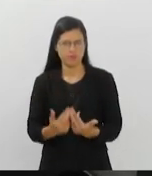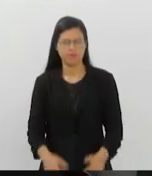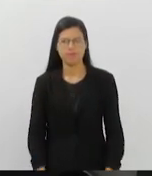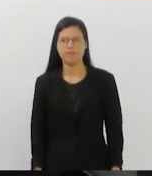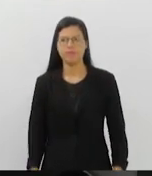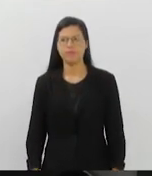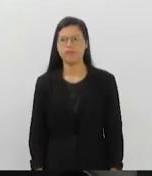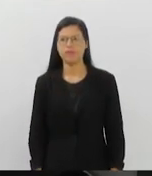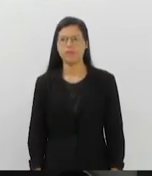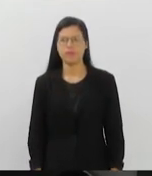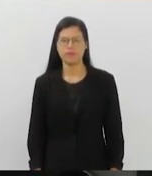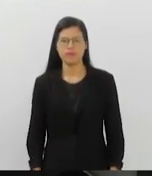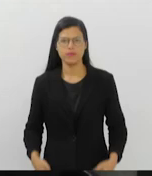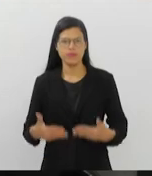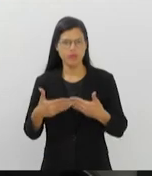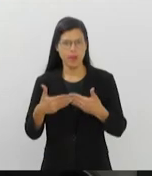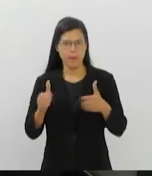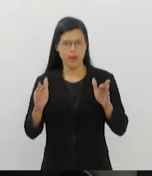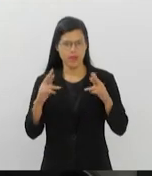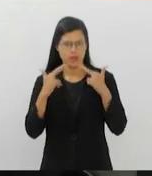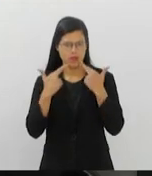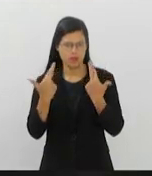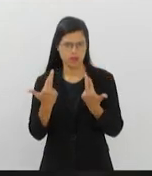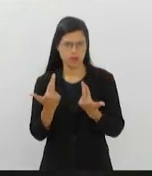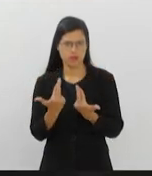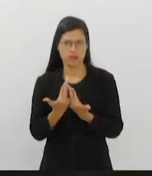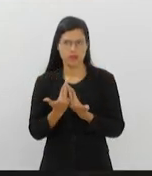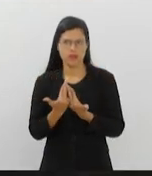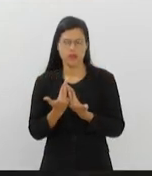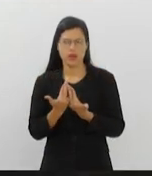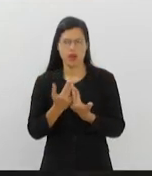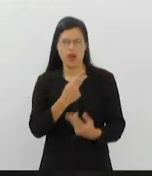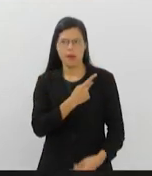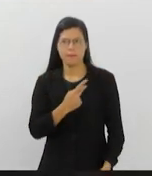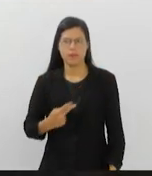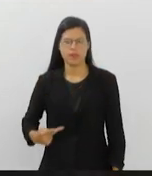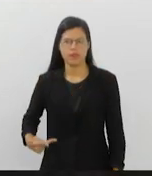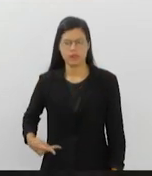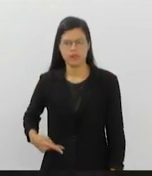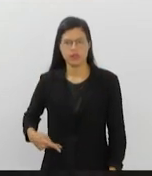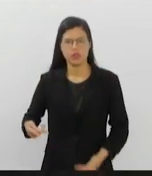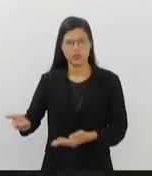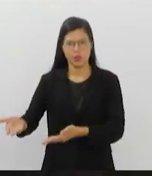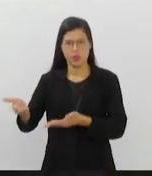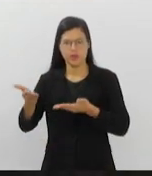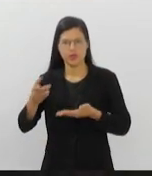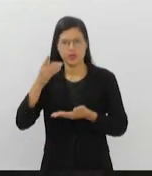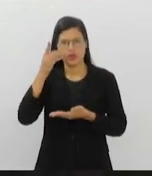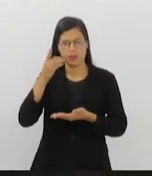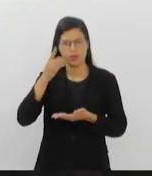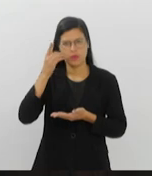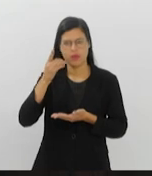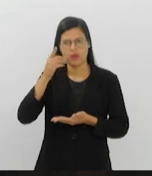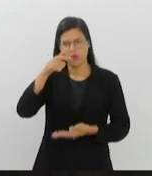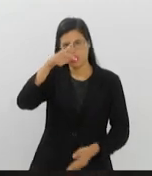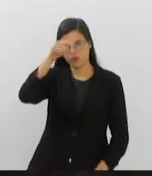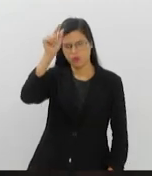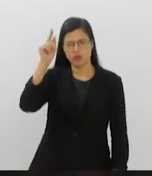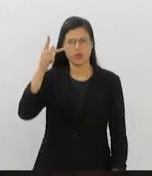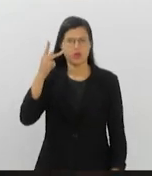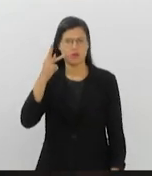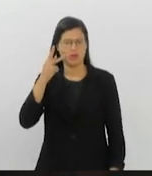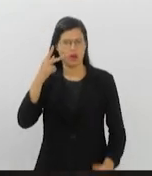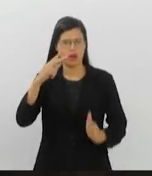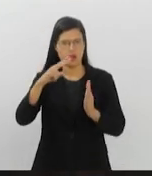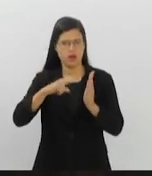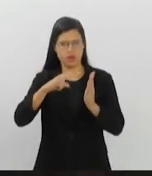trabalho está aberta a sessão a presidência convida o Nobre deputado Luís Paulo para fazer a leitura